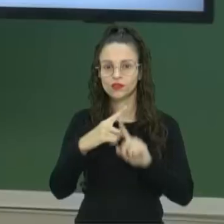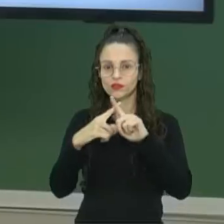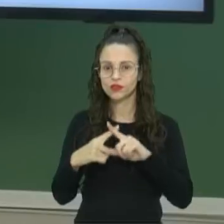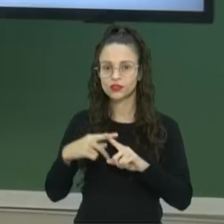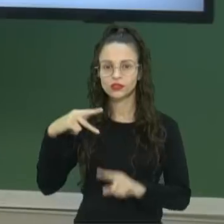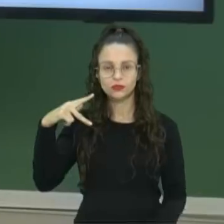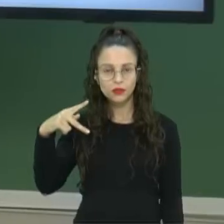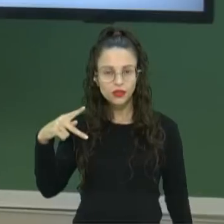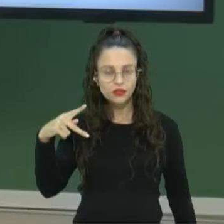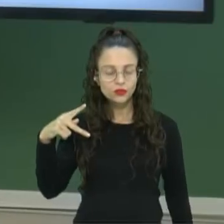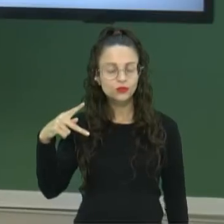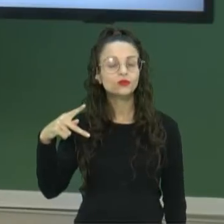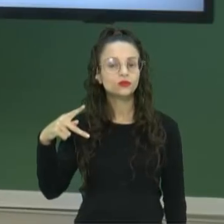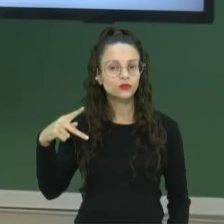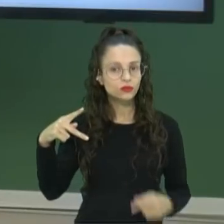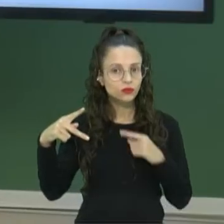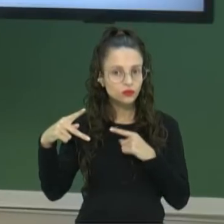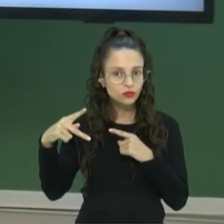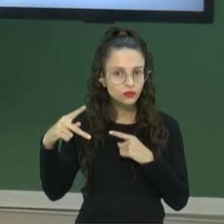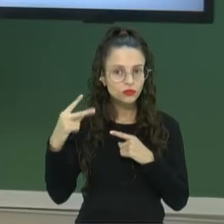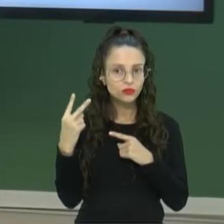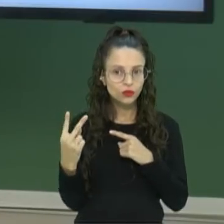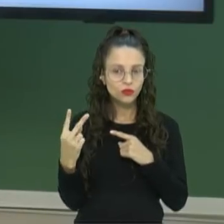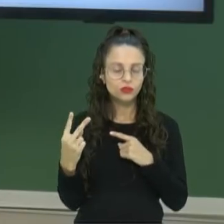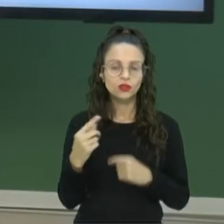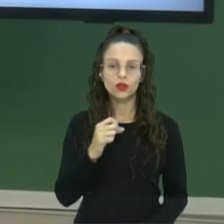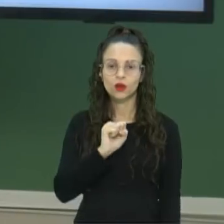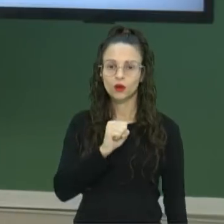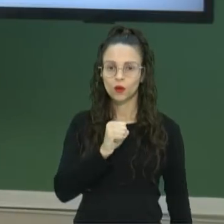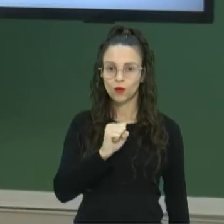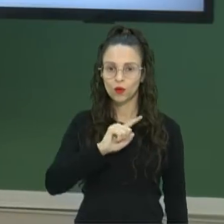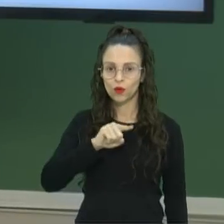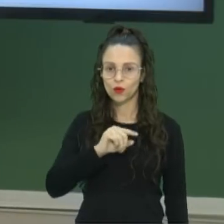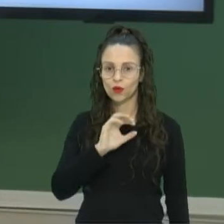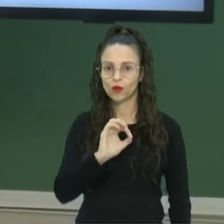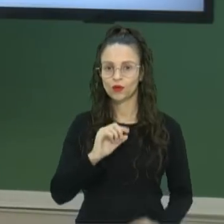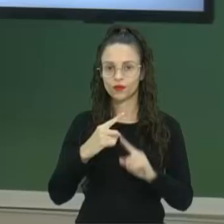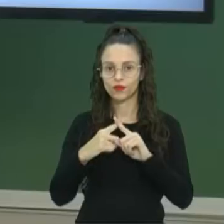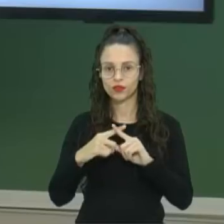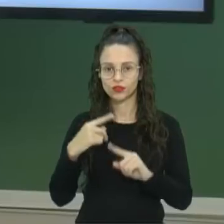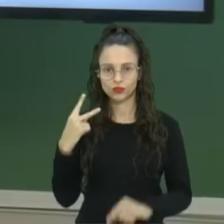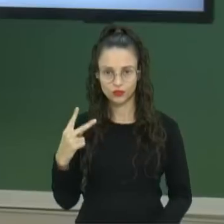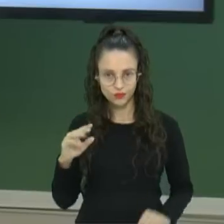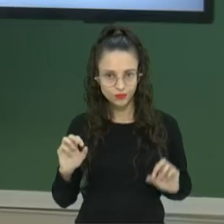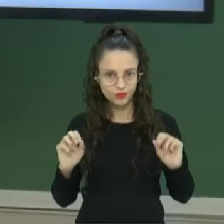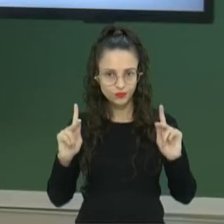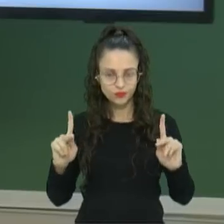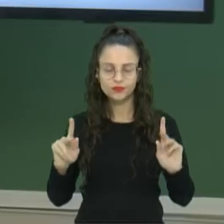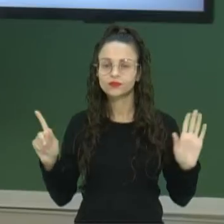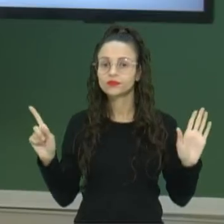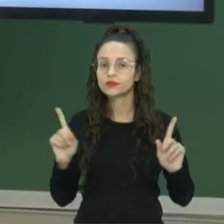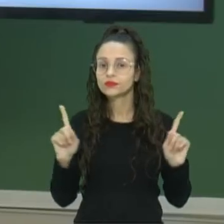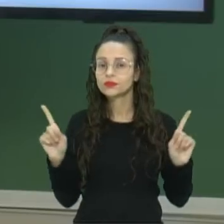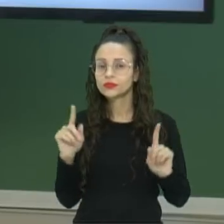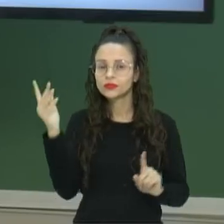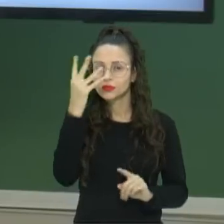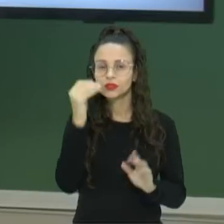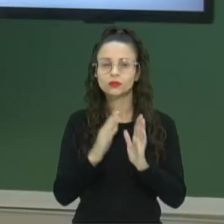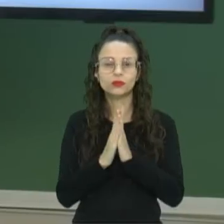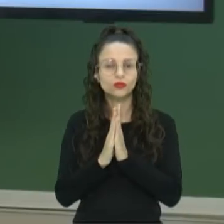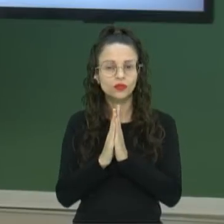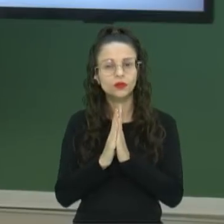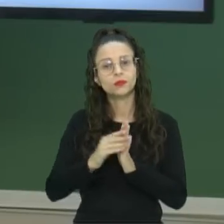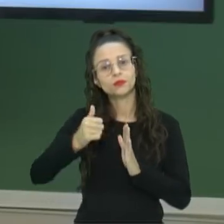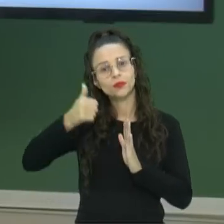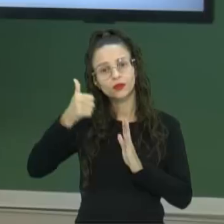peso respectivo dele, que é 2. 8 vezes 2, ok? Gente, não esqueçam, pelo amor de Deus, de fazer